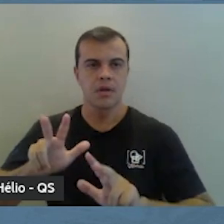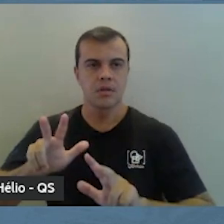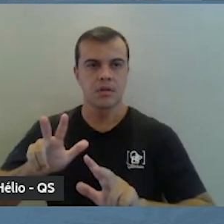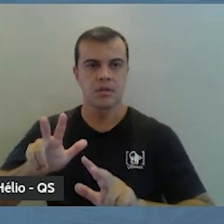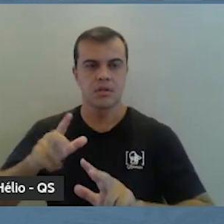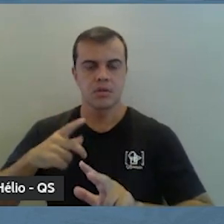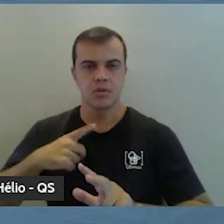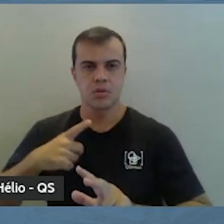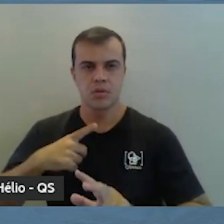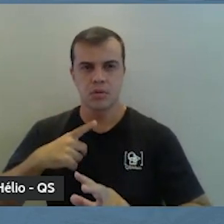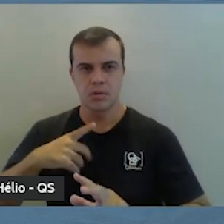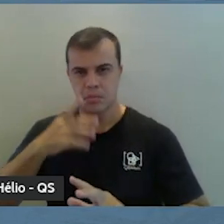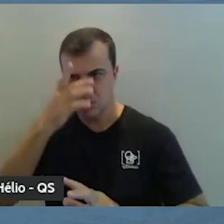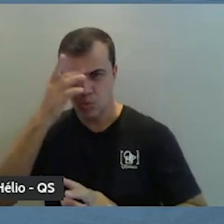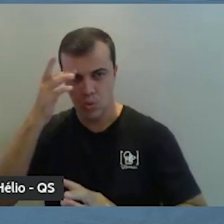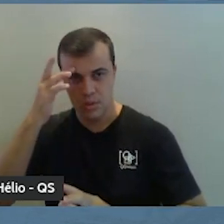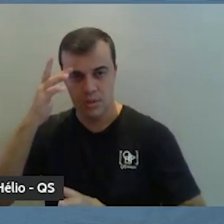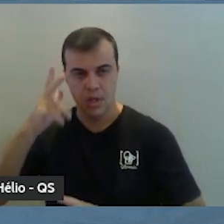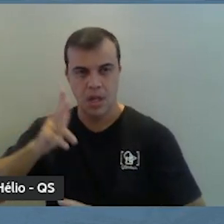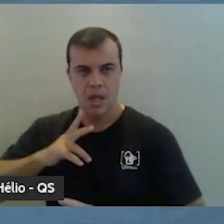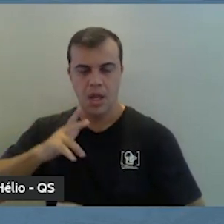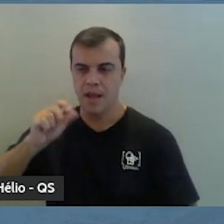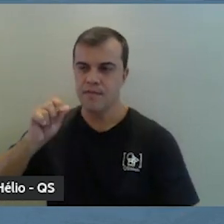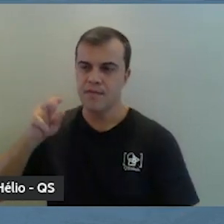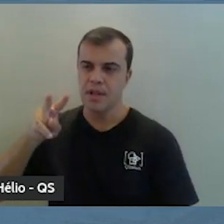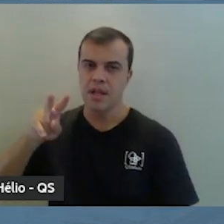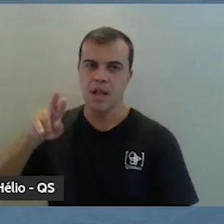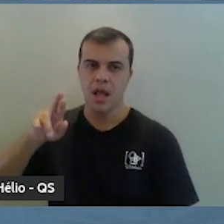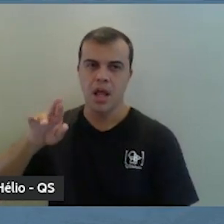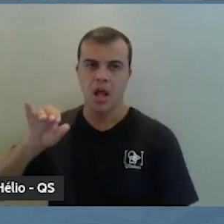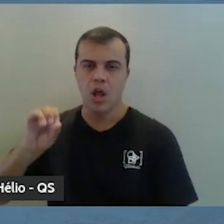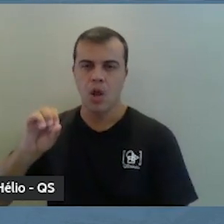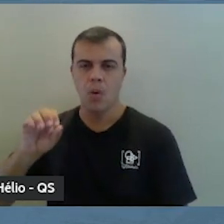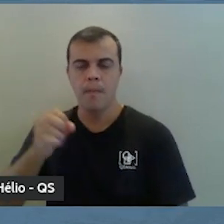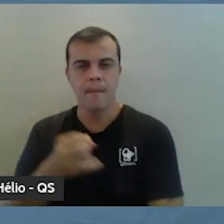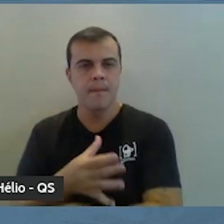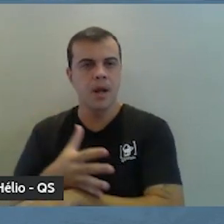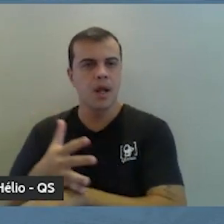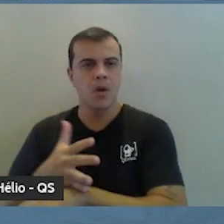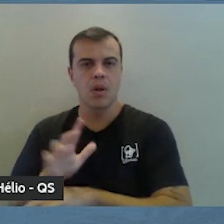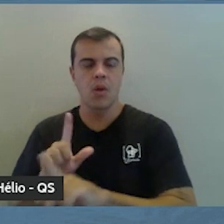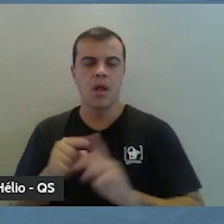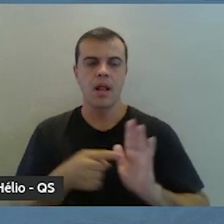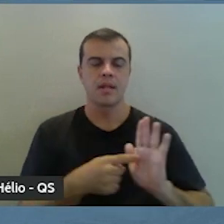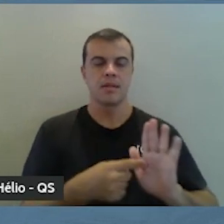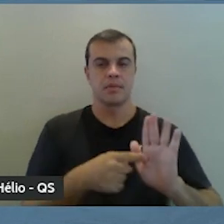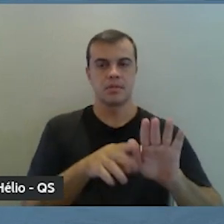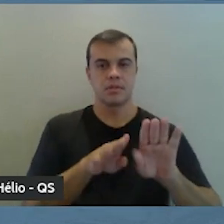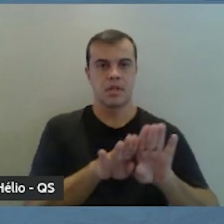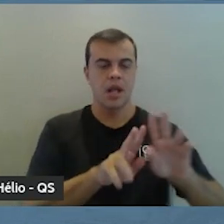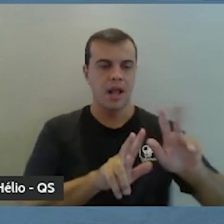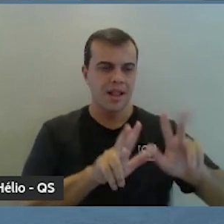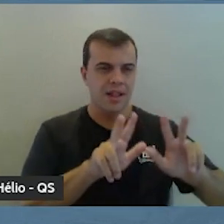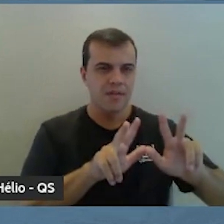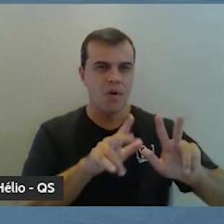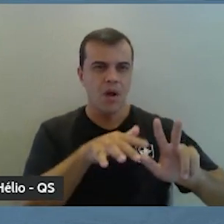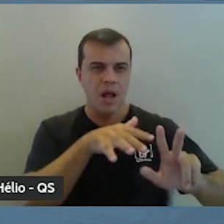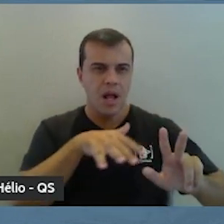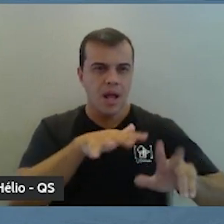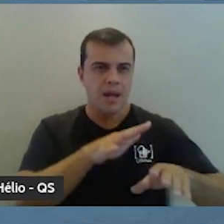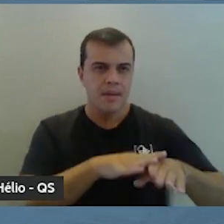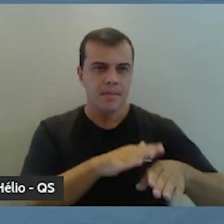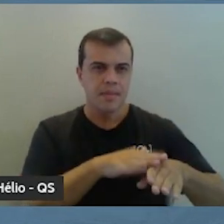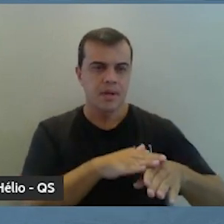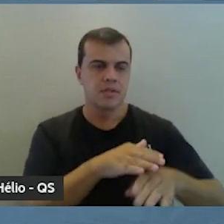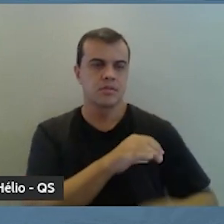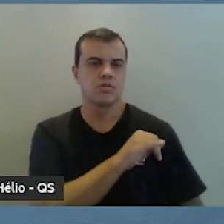coxes, né, que acontece na Avenida Rio Branco, ou alguma coisa assim. Ela está retratando o carnaval numa área mais periférica do